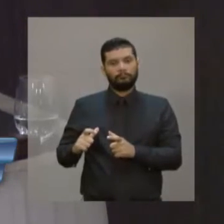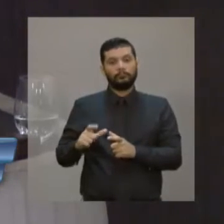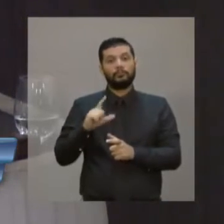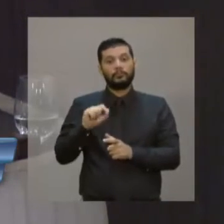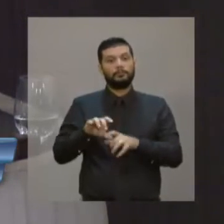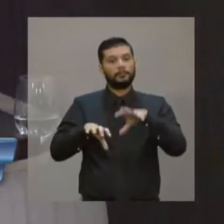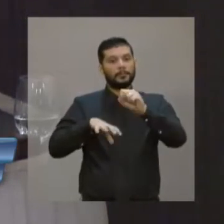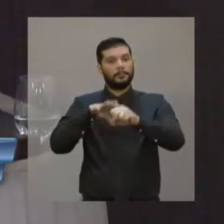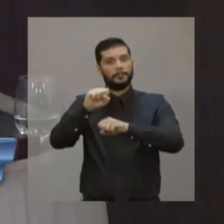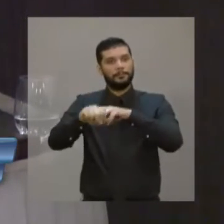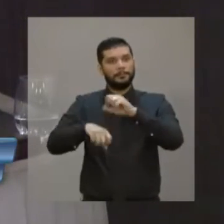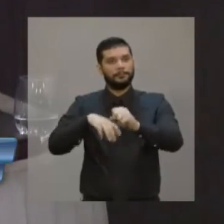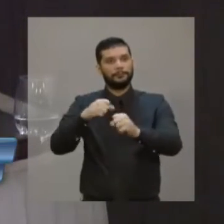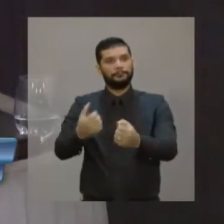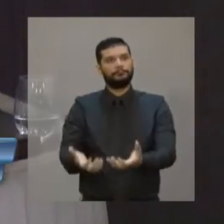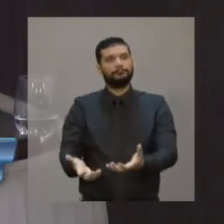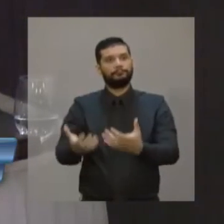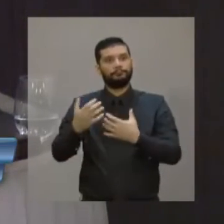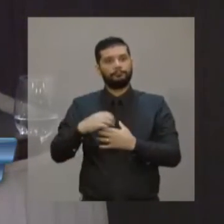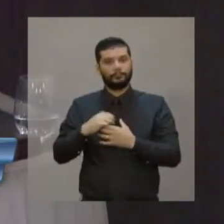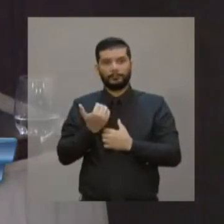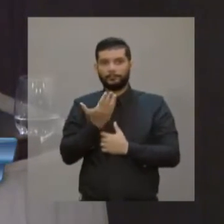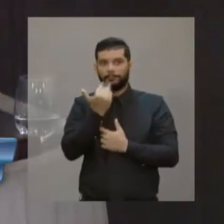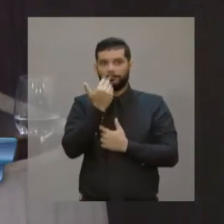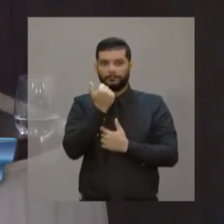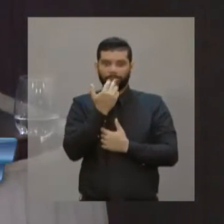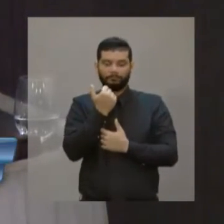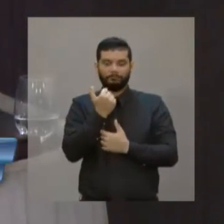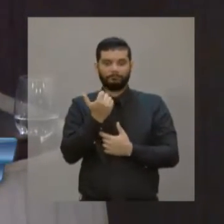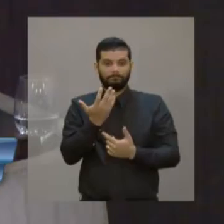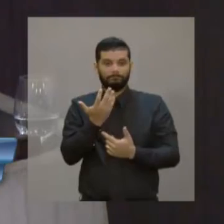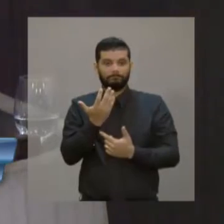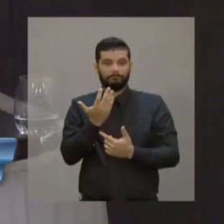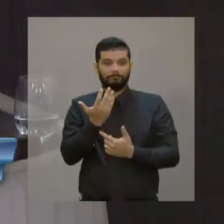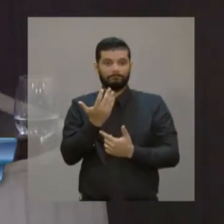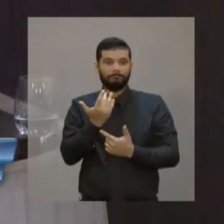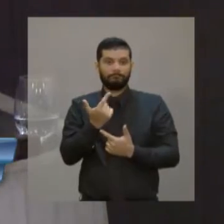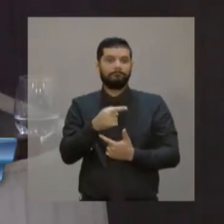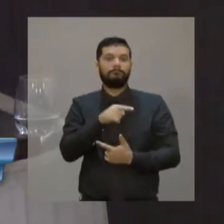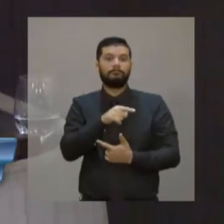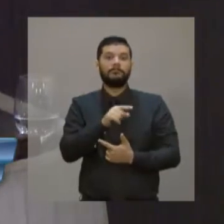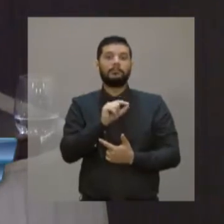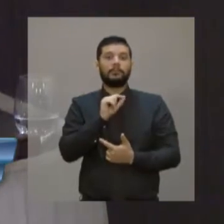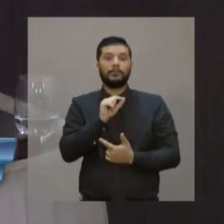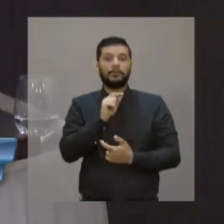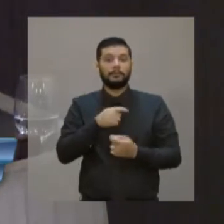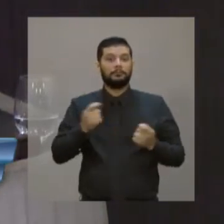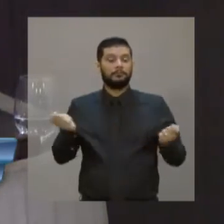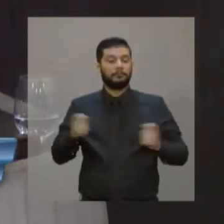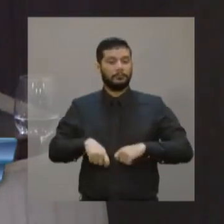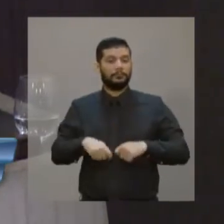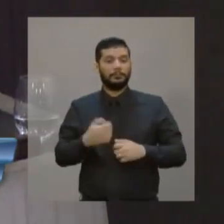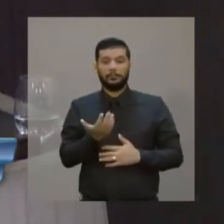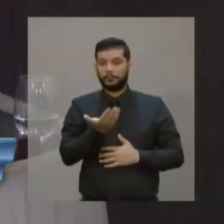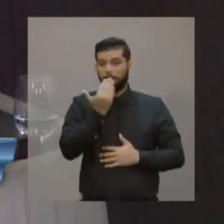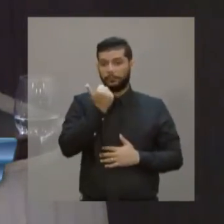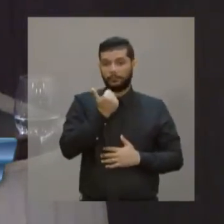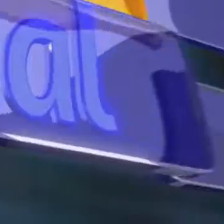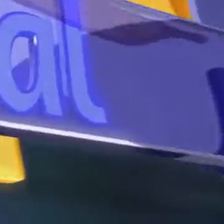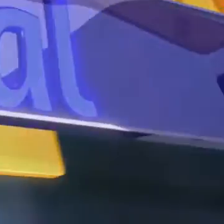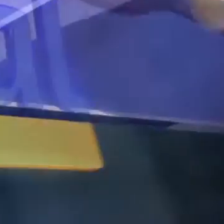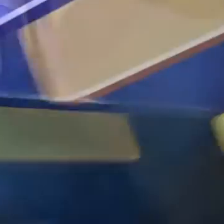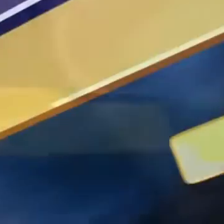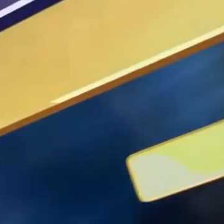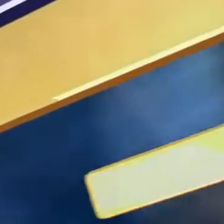e tratamento da depressão na rede pública de saúde. De acordo com o deputado, a Assembleia já realizou audiência tratando do